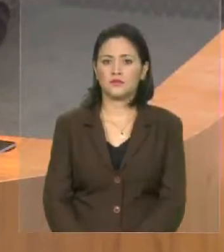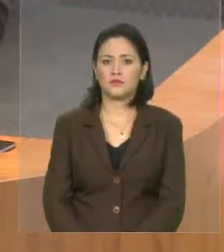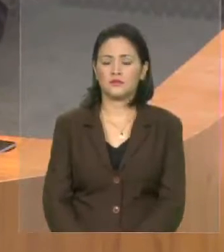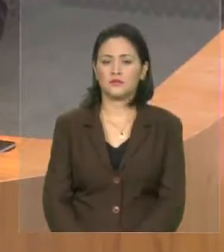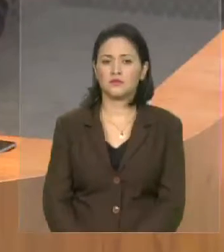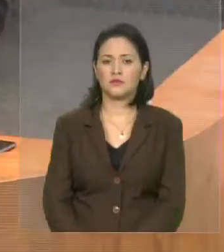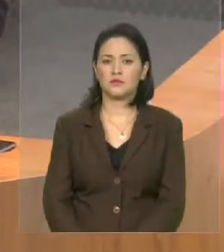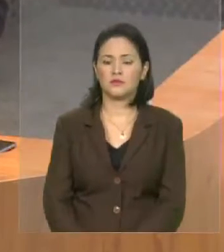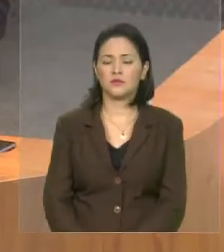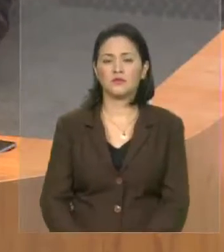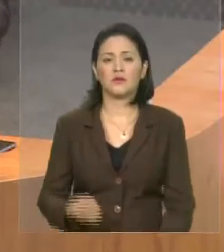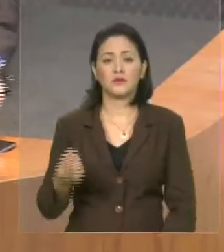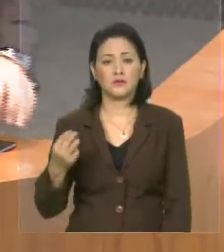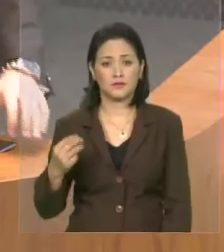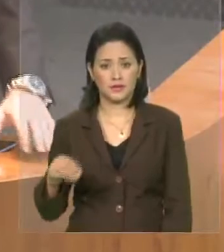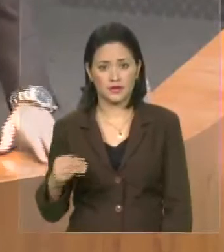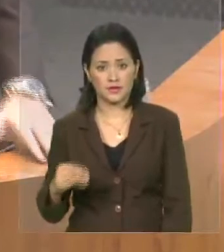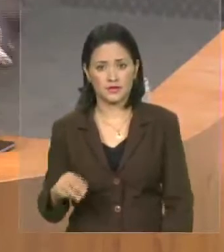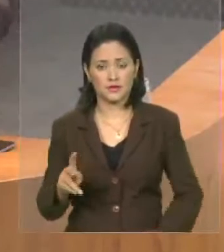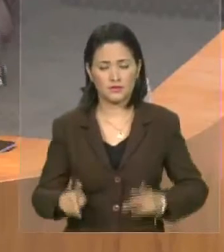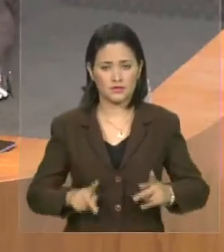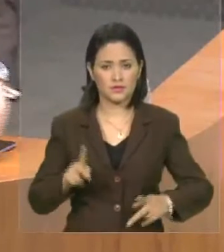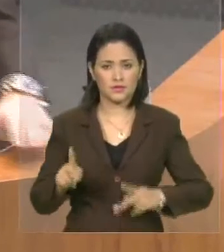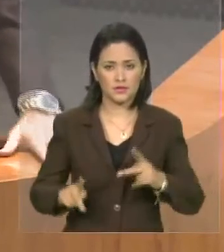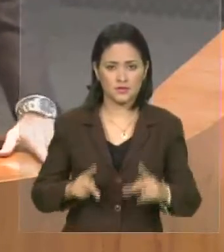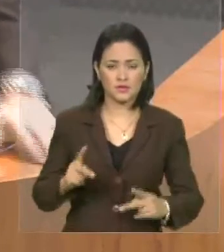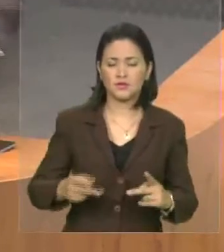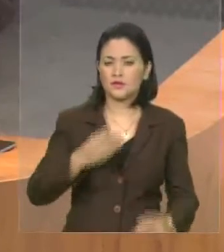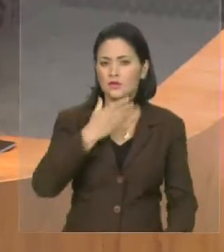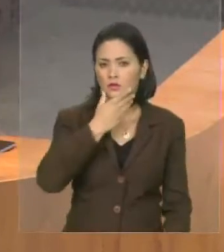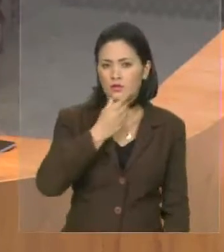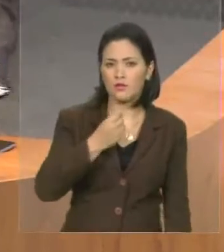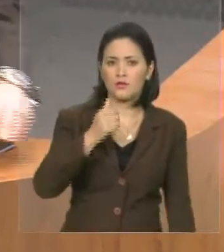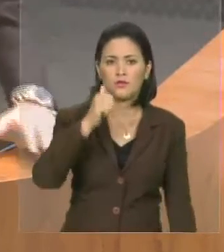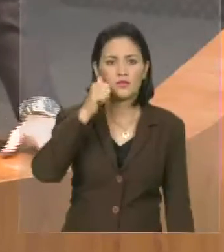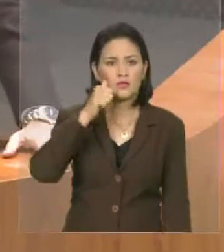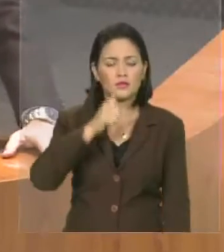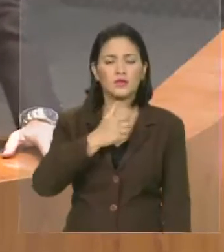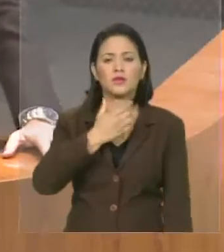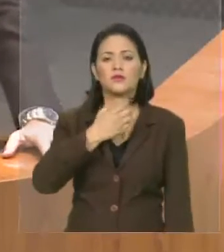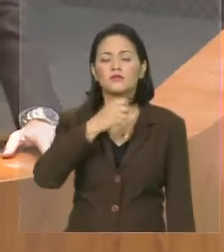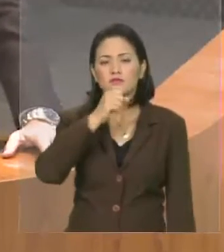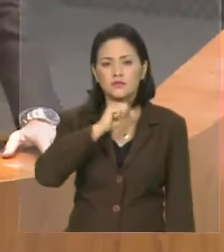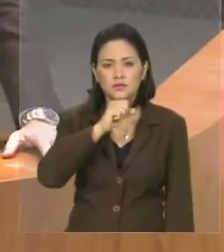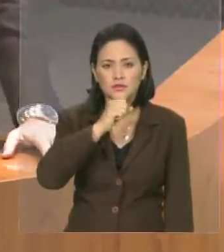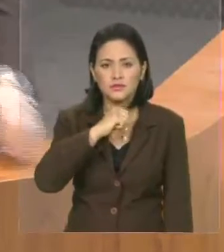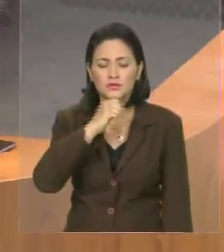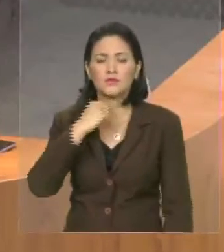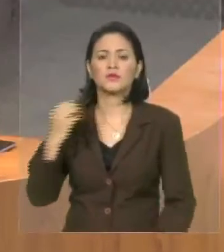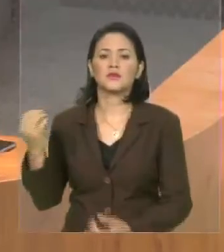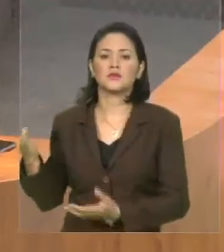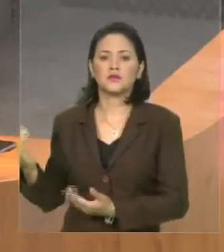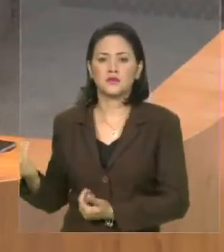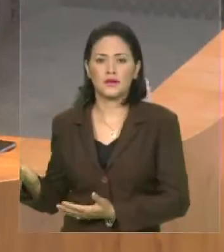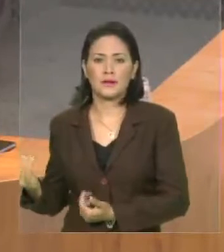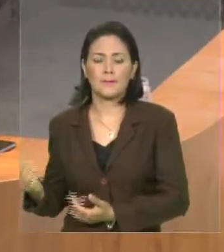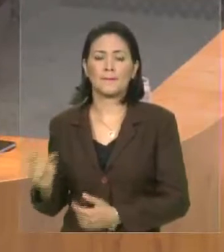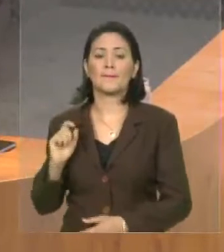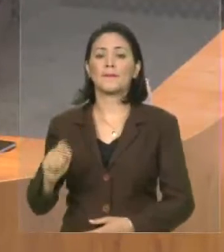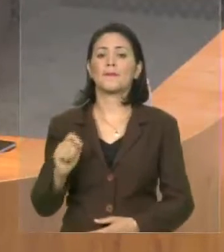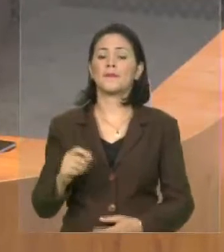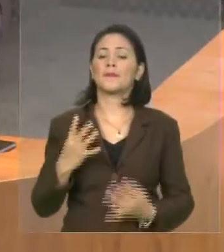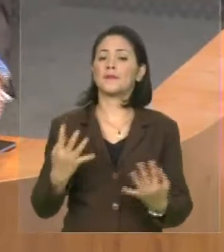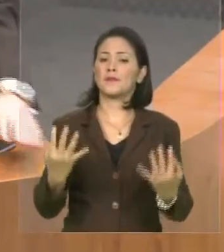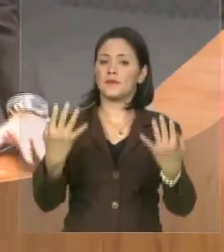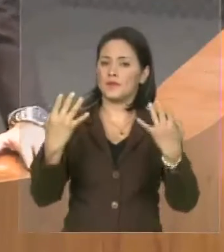homens, mulheres, idosos, jovens, que estão nos ouvindo, que estão